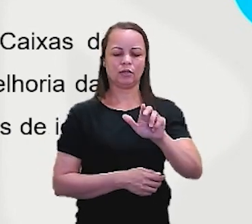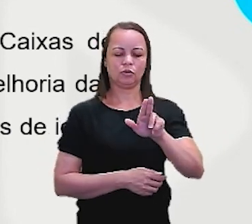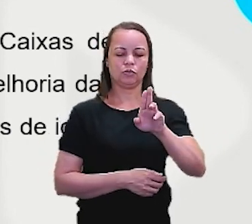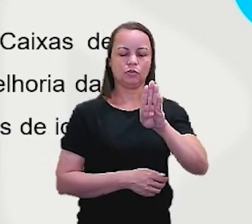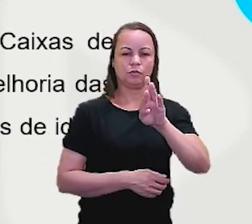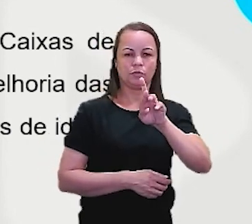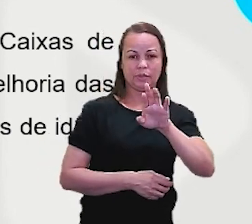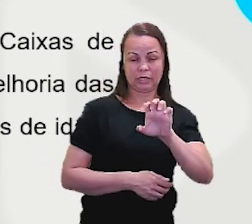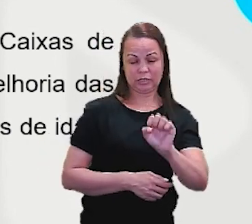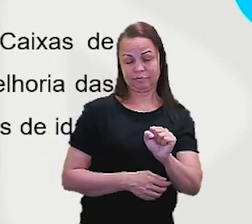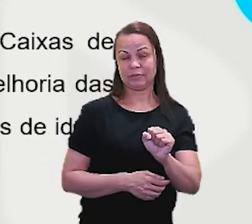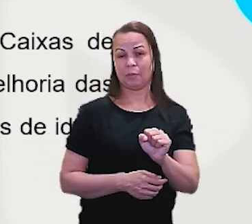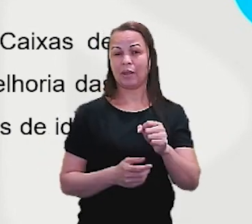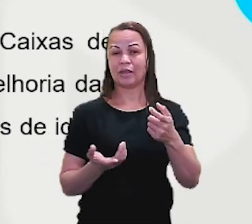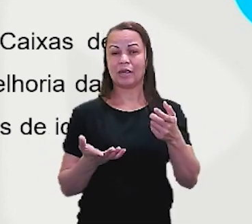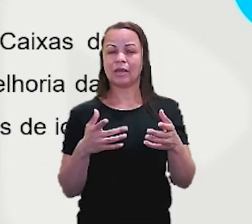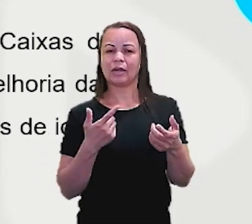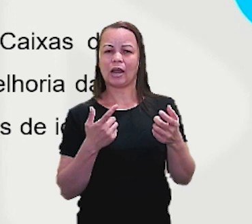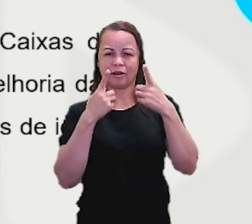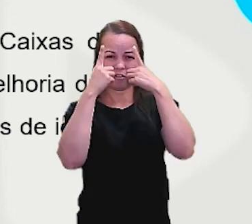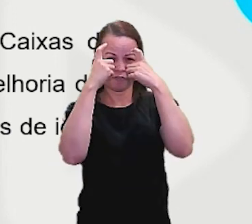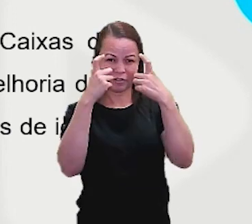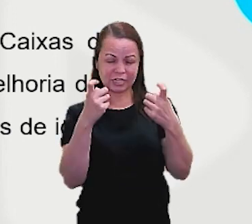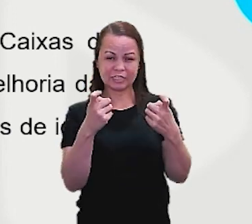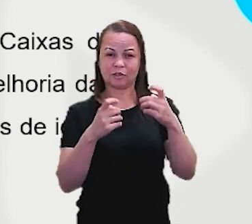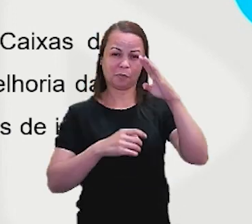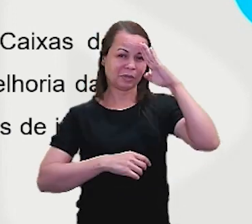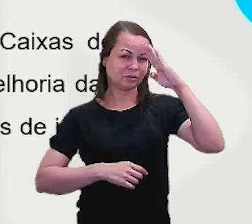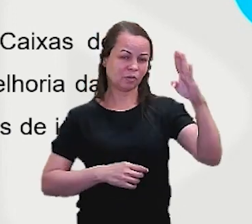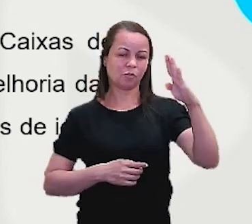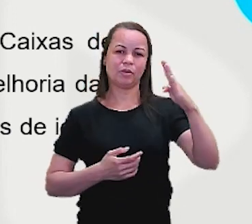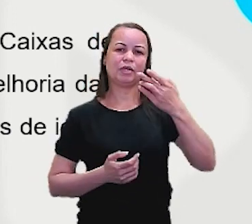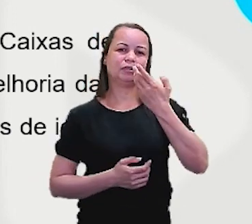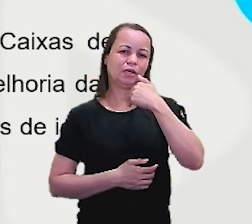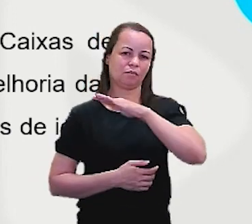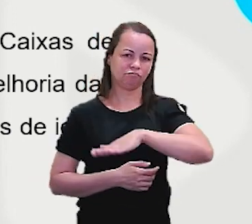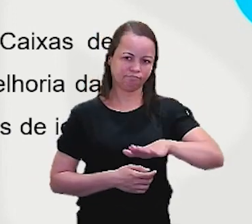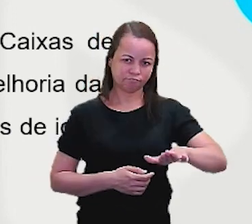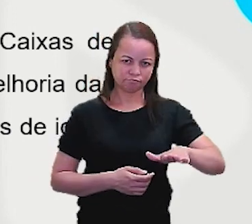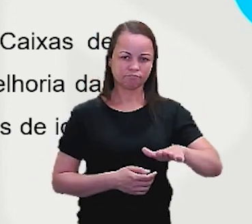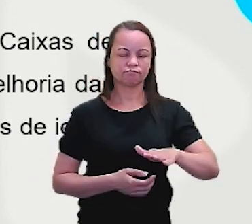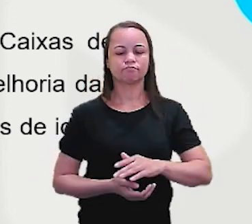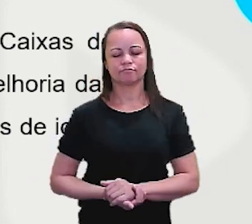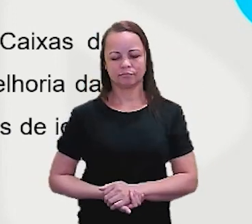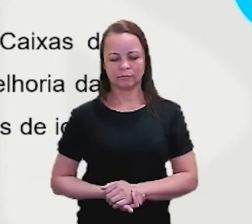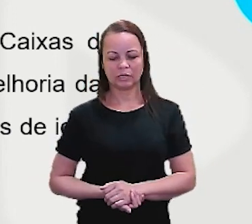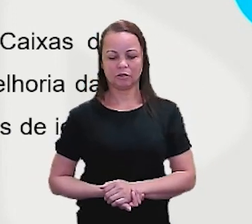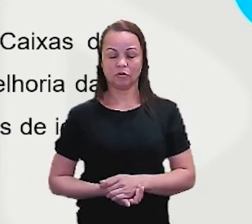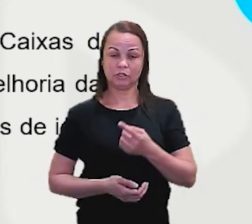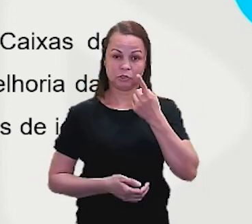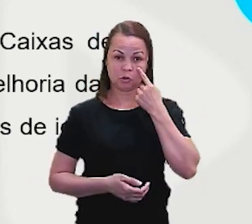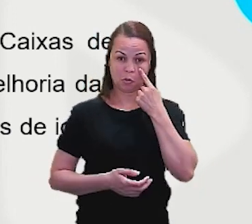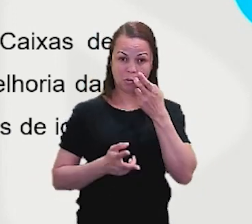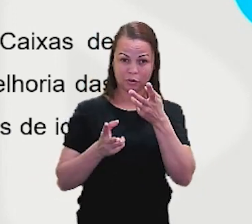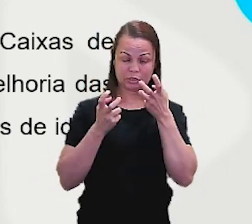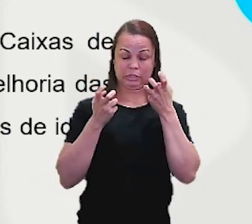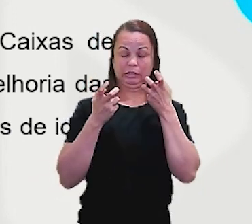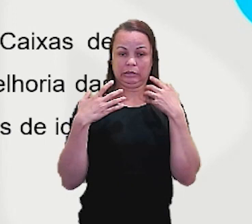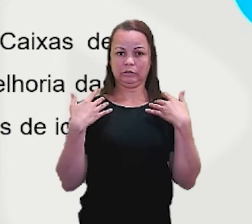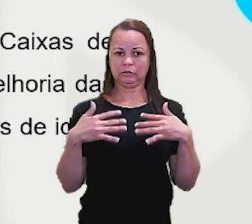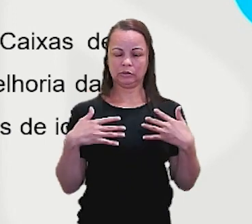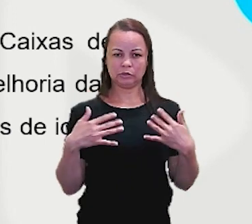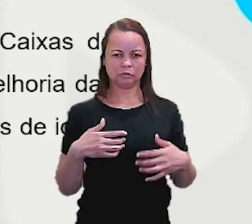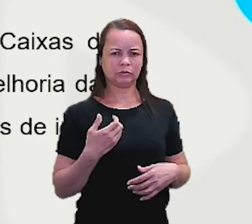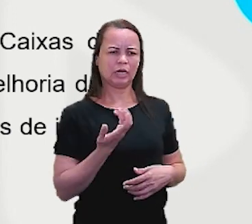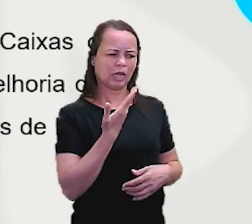rara a violência física, principalmente contra crianças. Vocês agora devem ter se chocado.